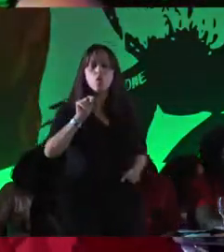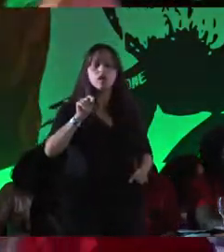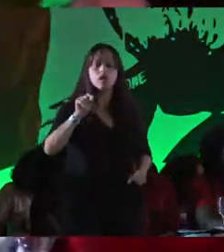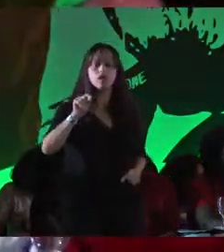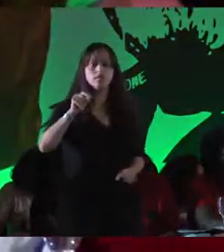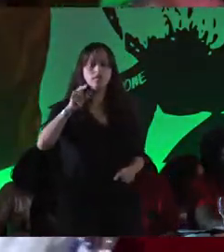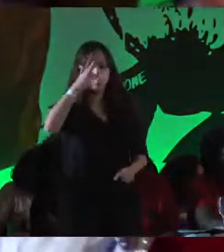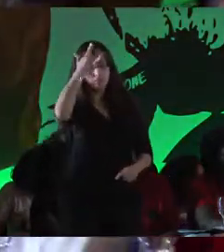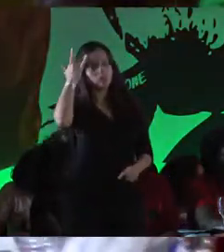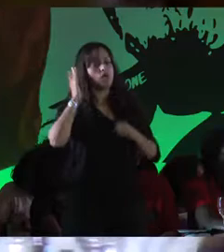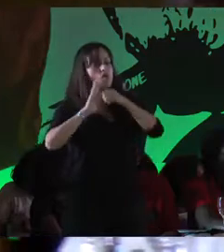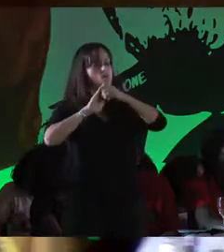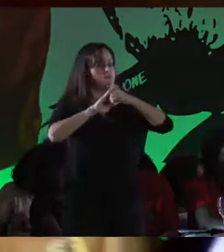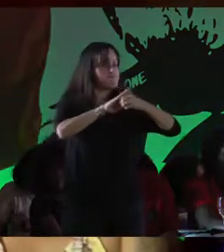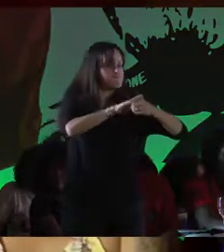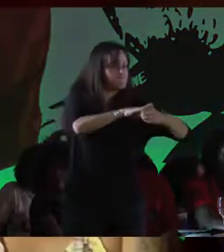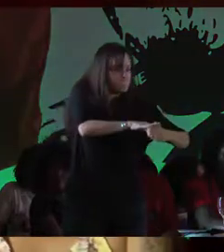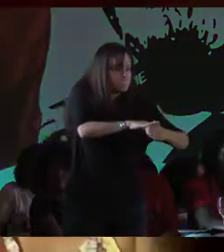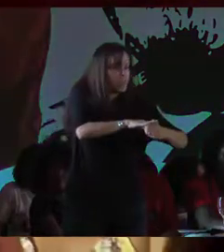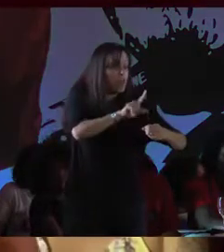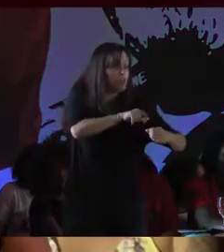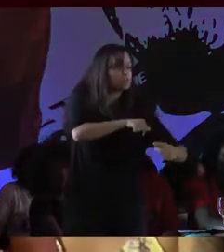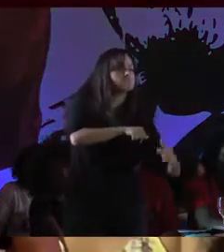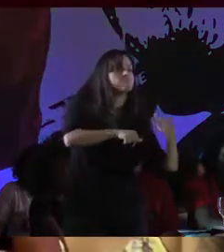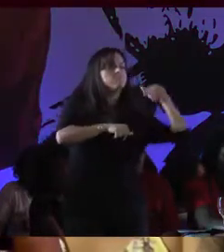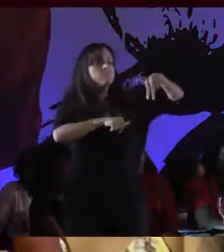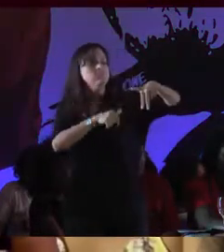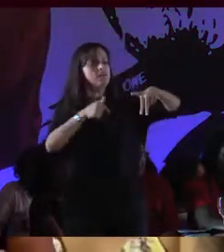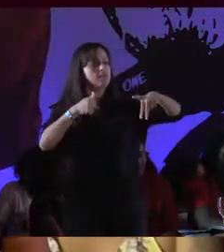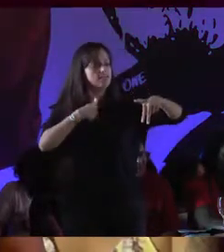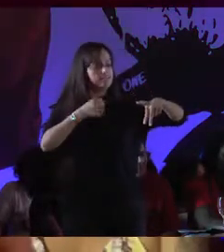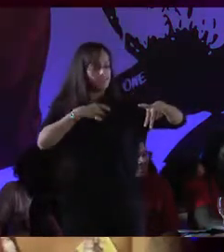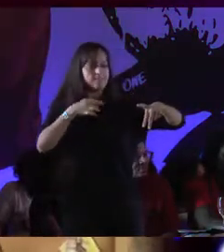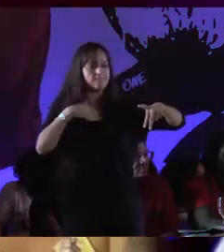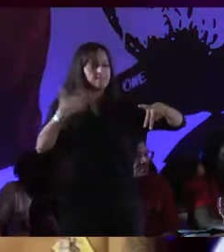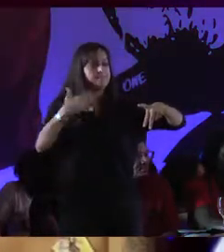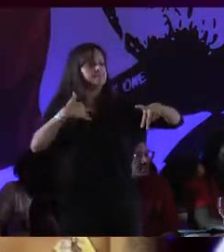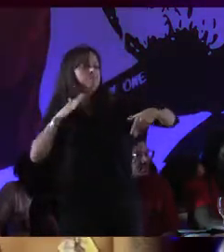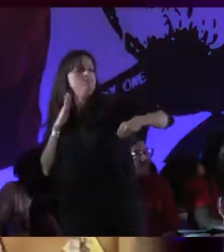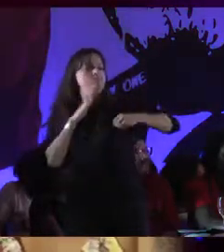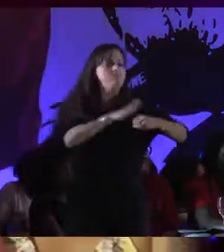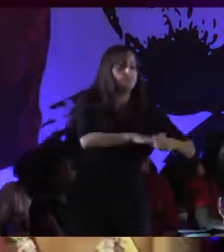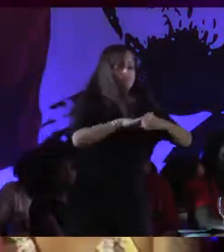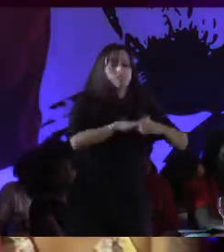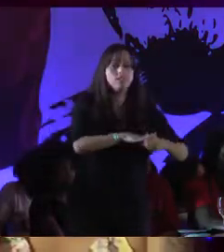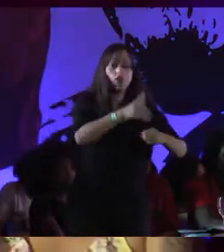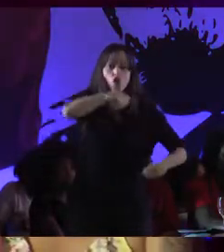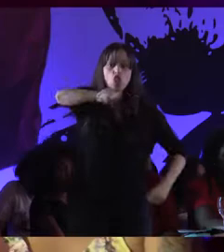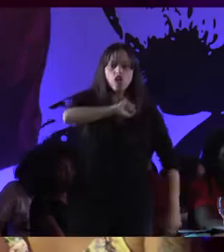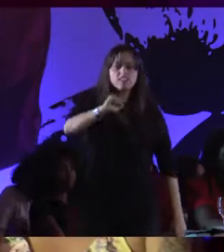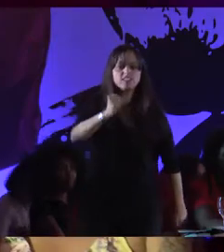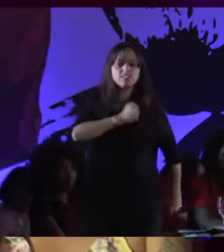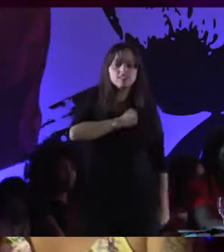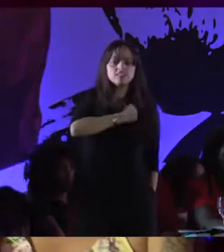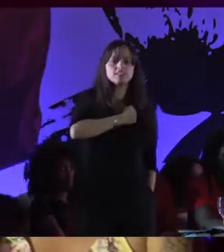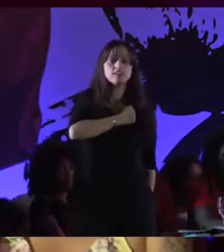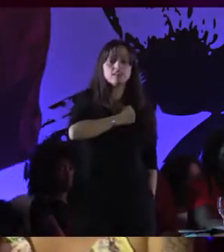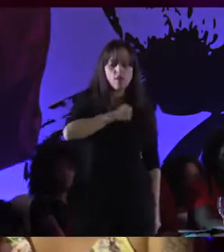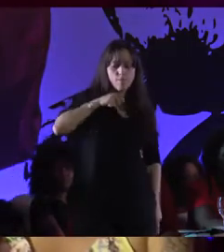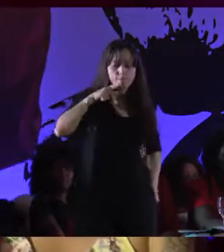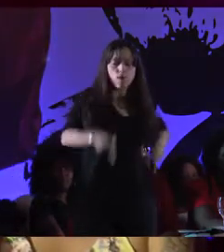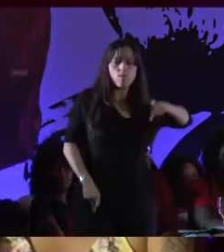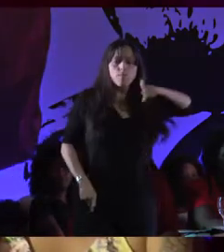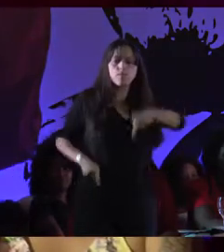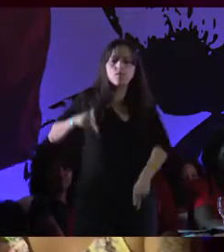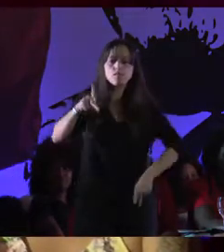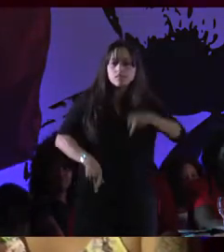o oprimido levantando e batendo no peito, gritando: é nós, nosso povo sagaz. Desespero